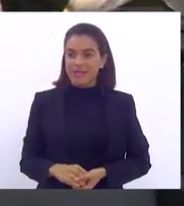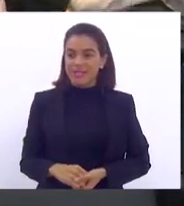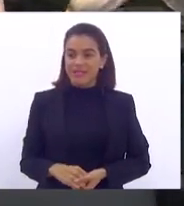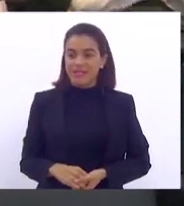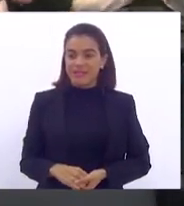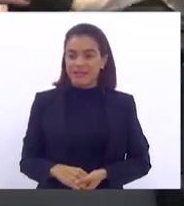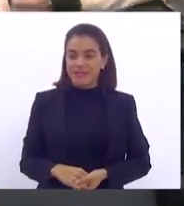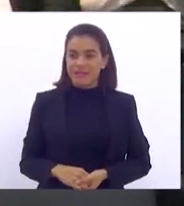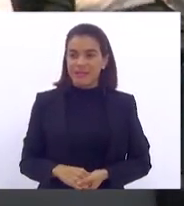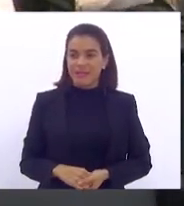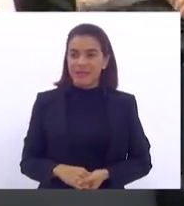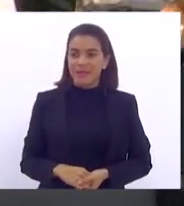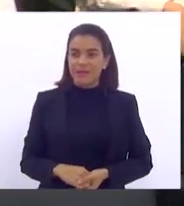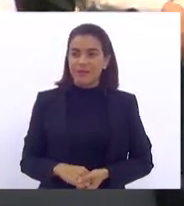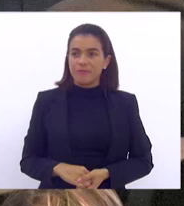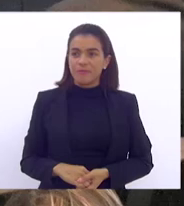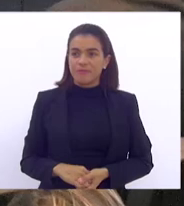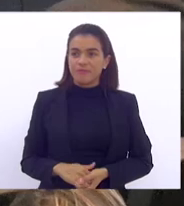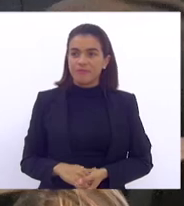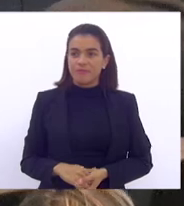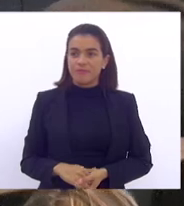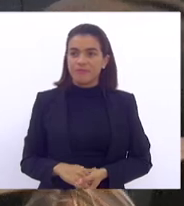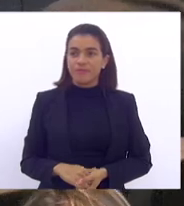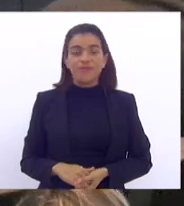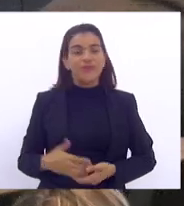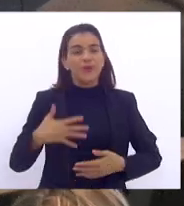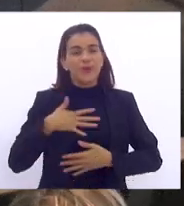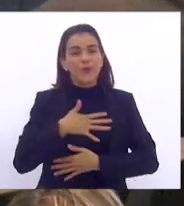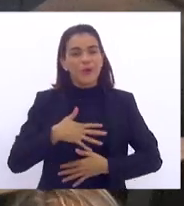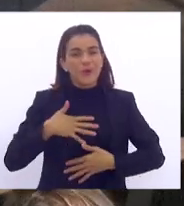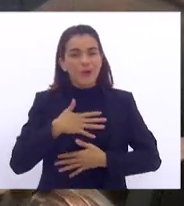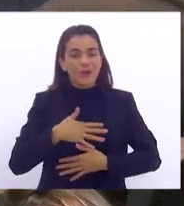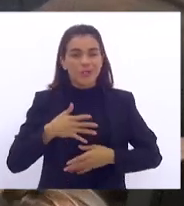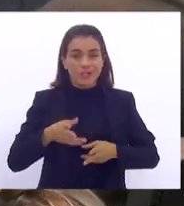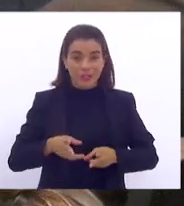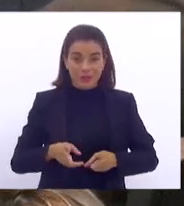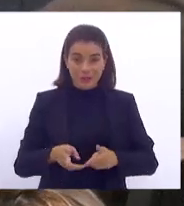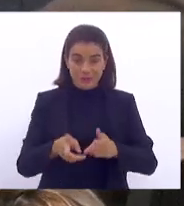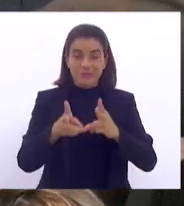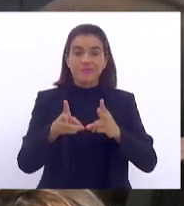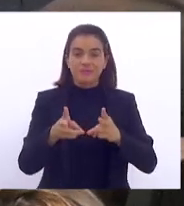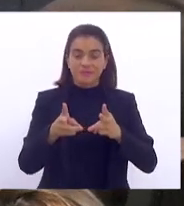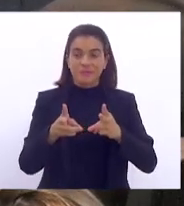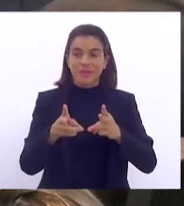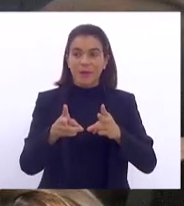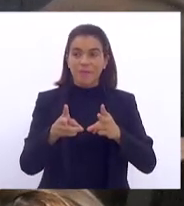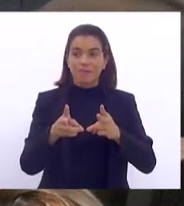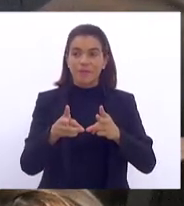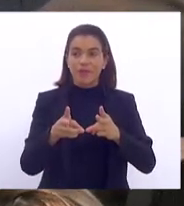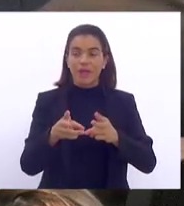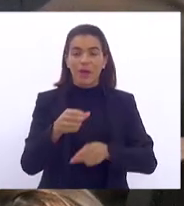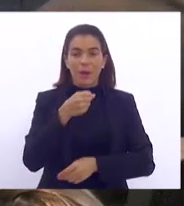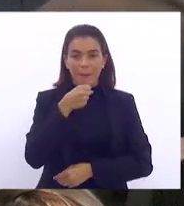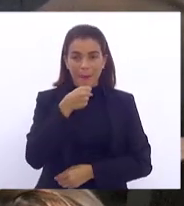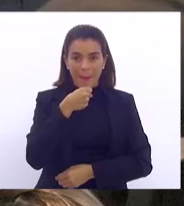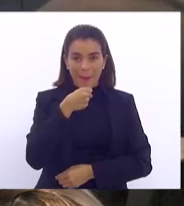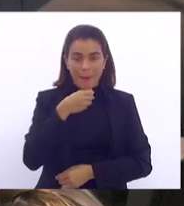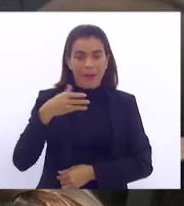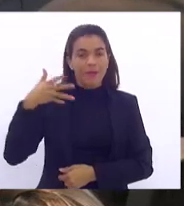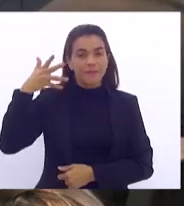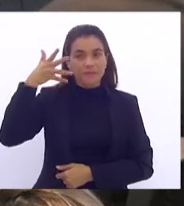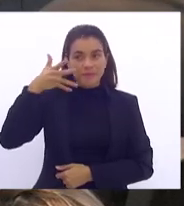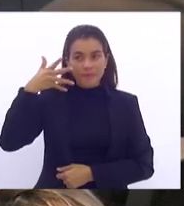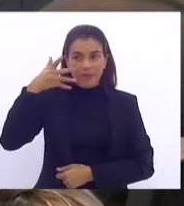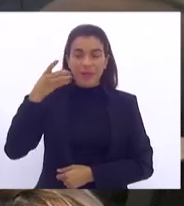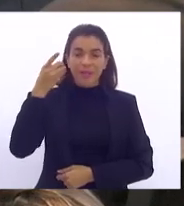obrigado eh eu gostaria dando continuidade aos trabalhos de passar a palavra pro